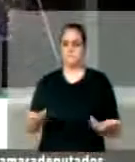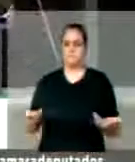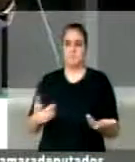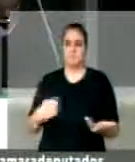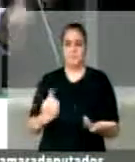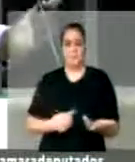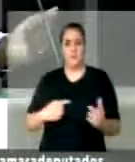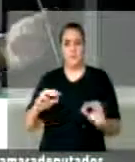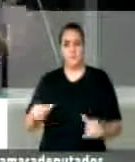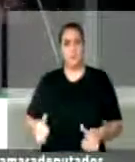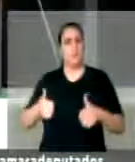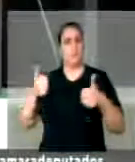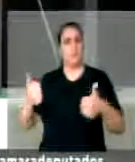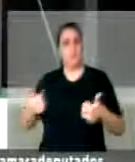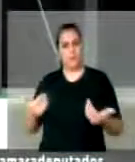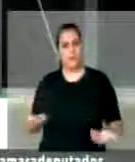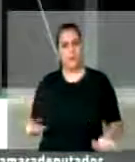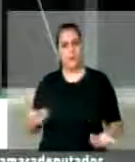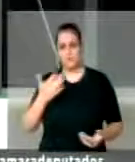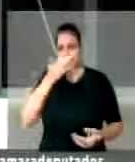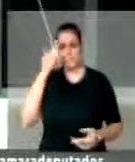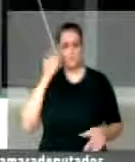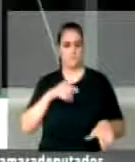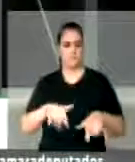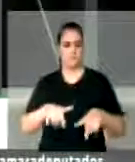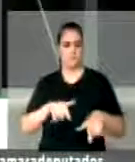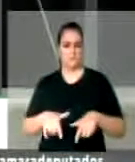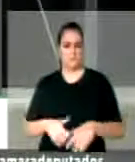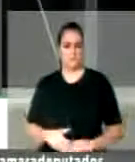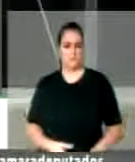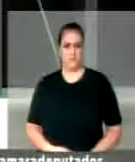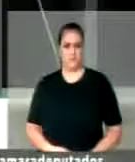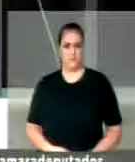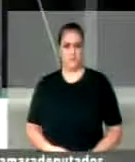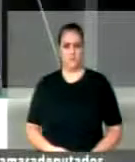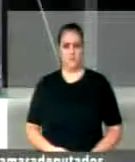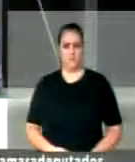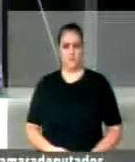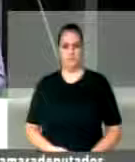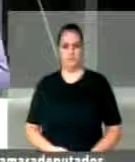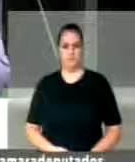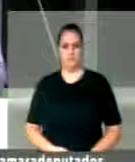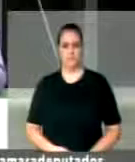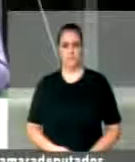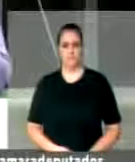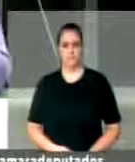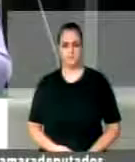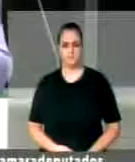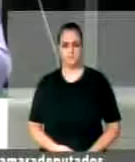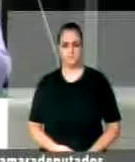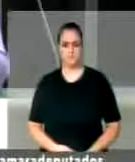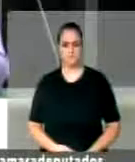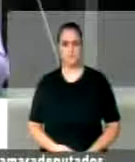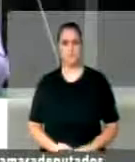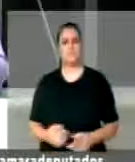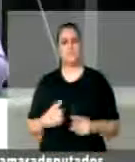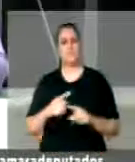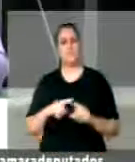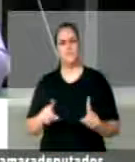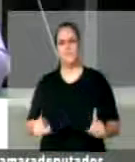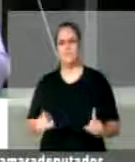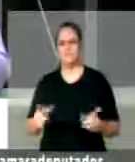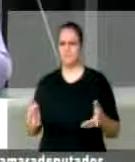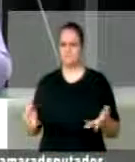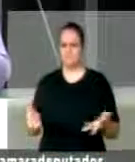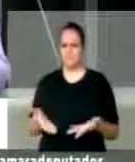a situação do trabalhador e da trabalhadora. Mas o que nós estamos assistindo